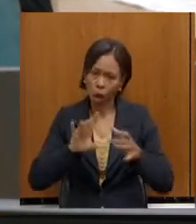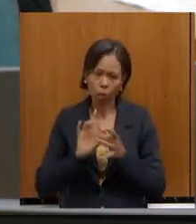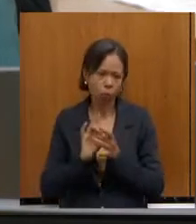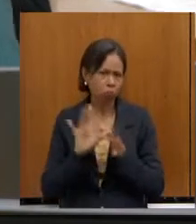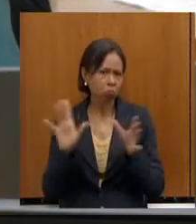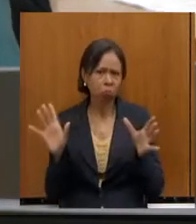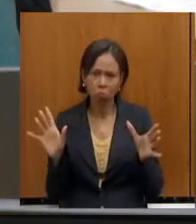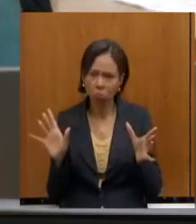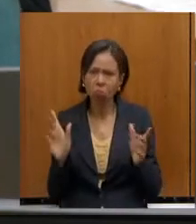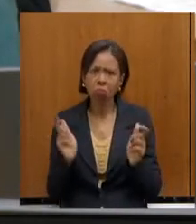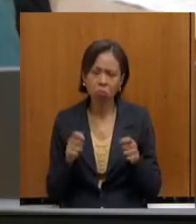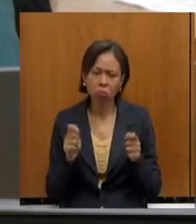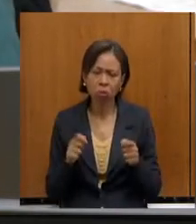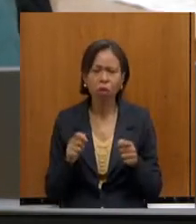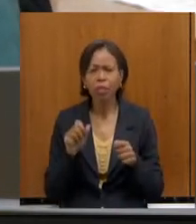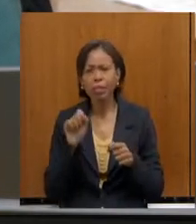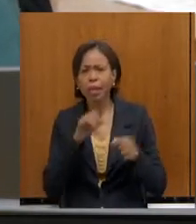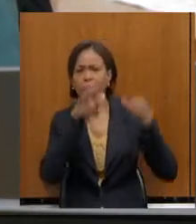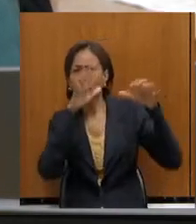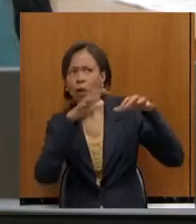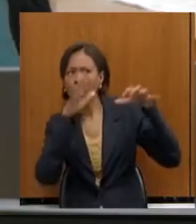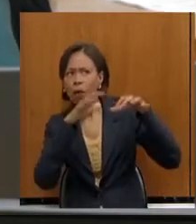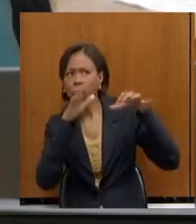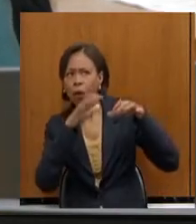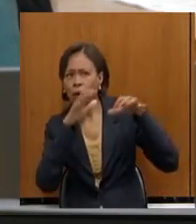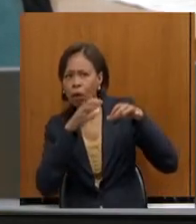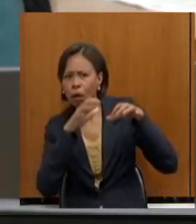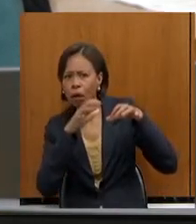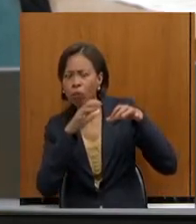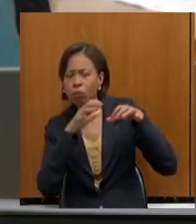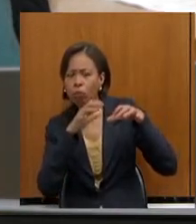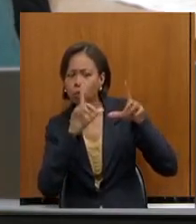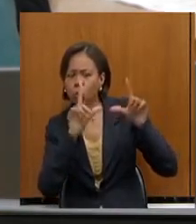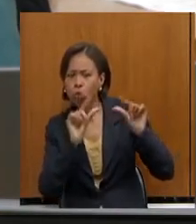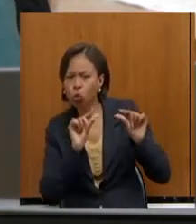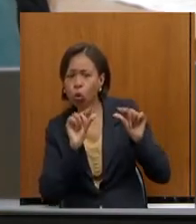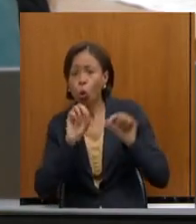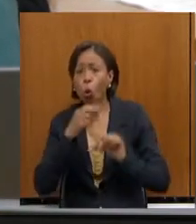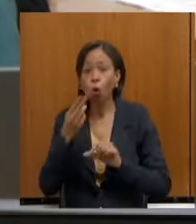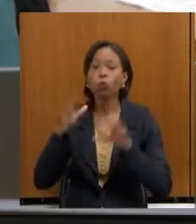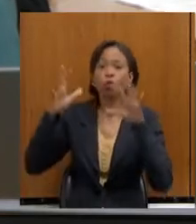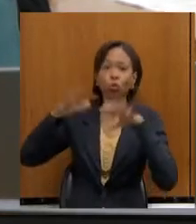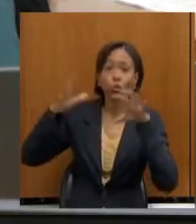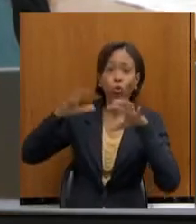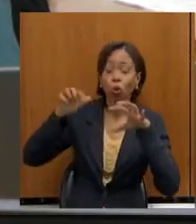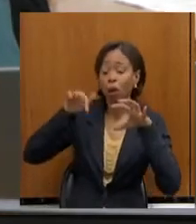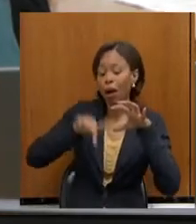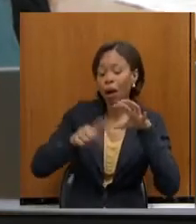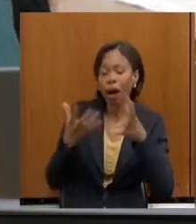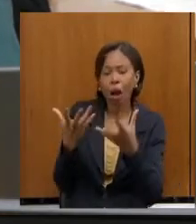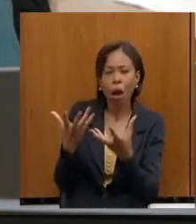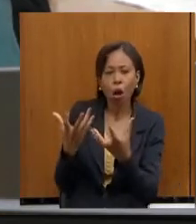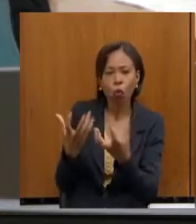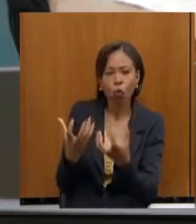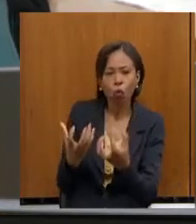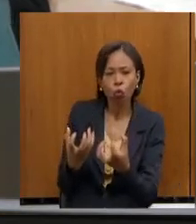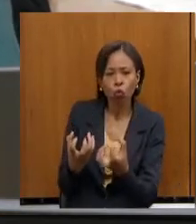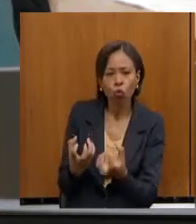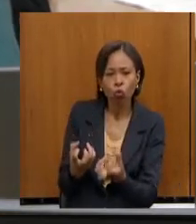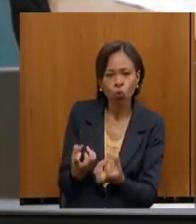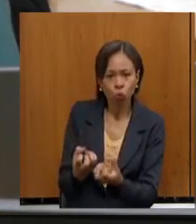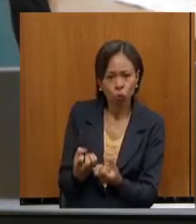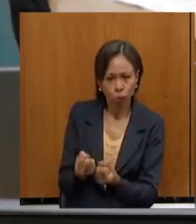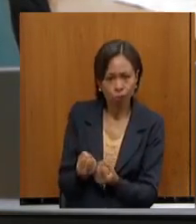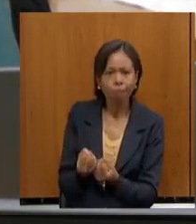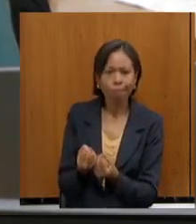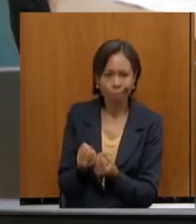de estiagem e que no período de chuva fazem esse papel a drenagem é E especialmente a